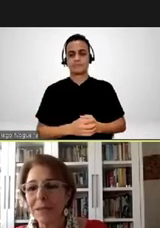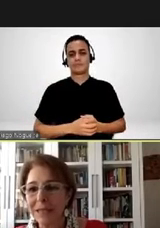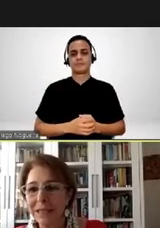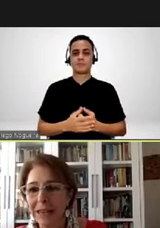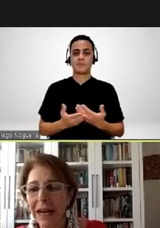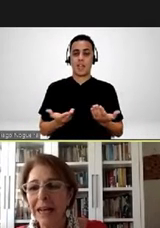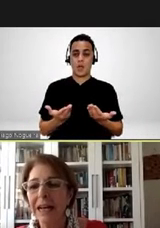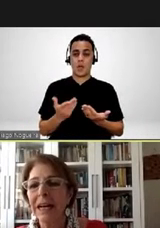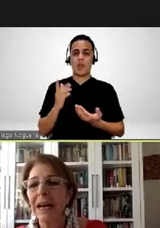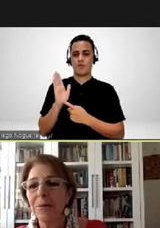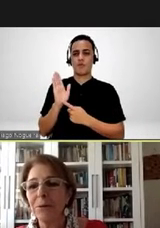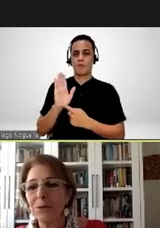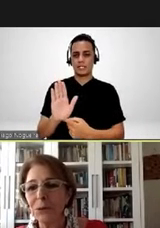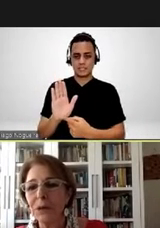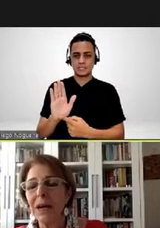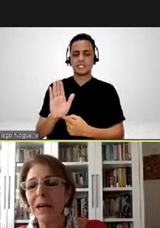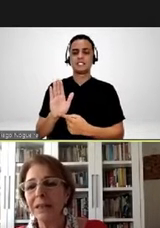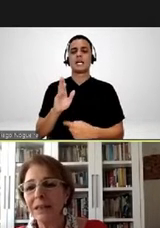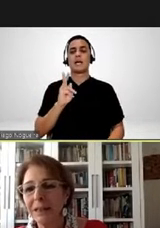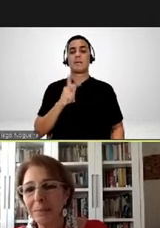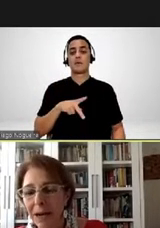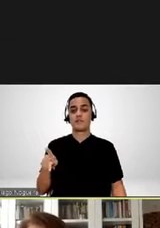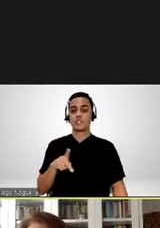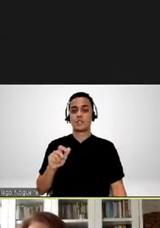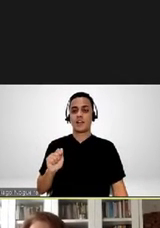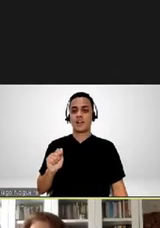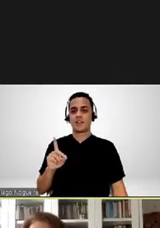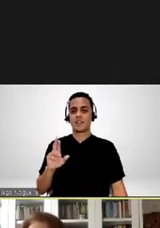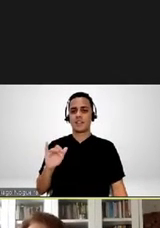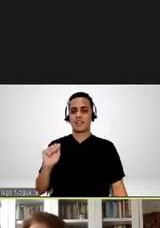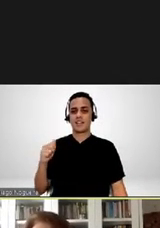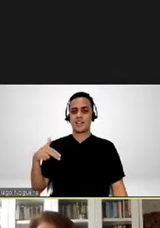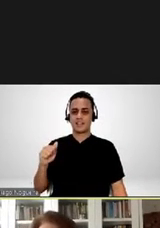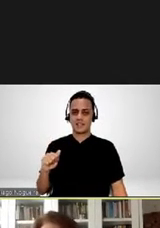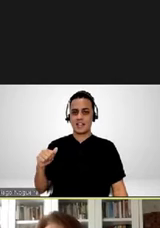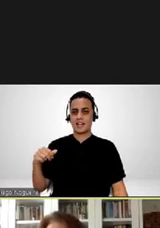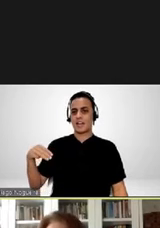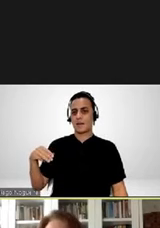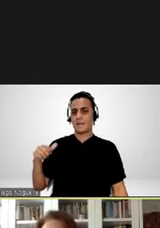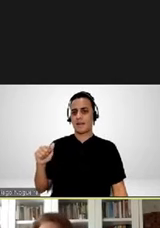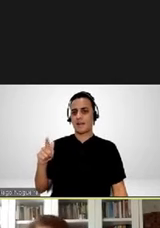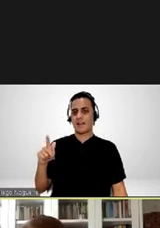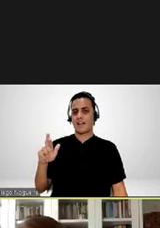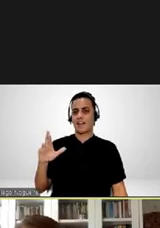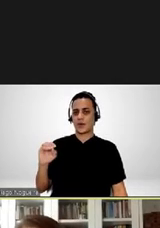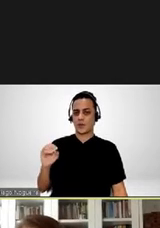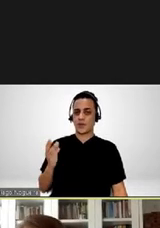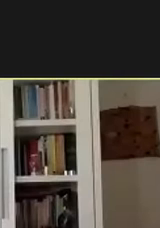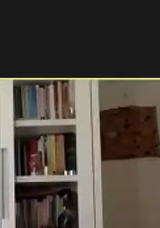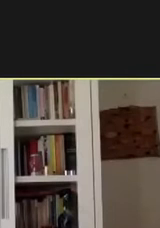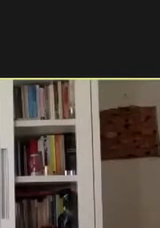vou apresentar a professora Adriana Magro, vou passar a palavra a ela já